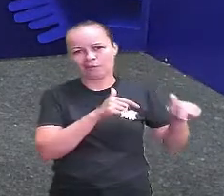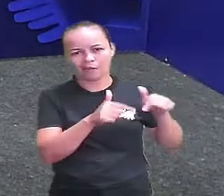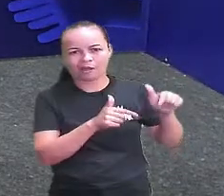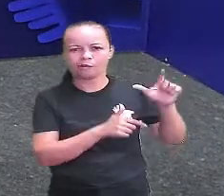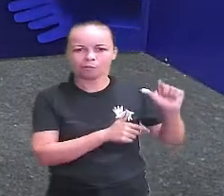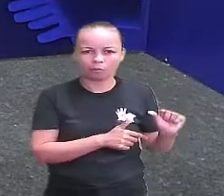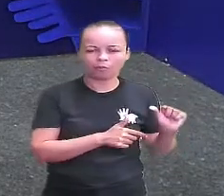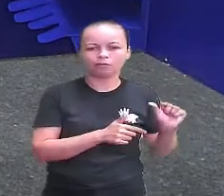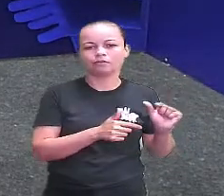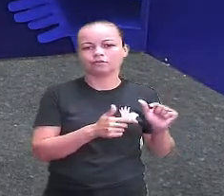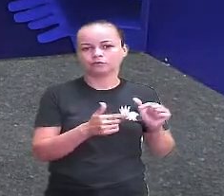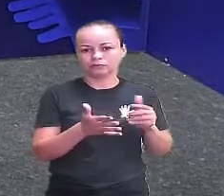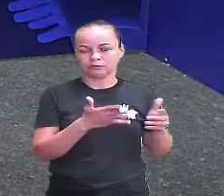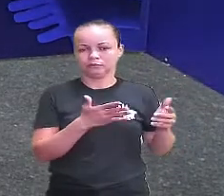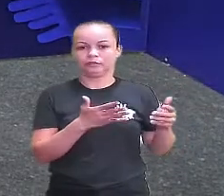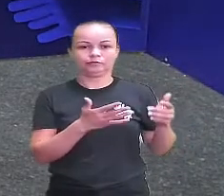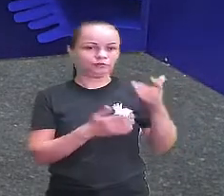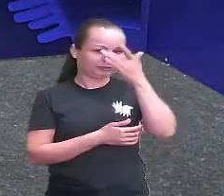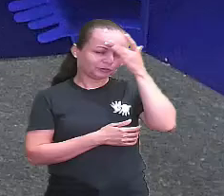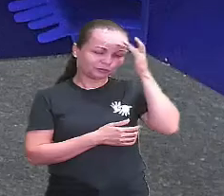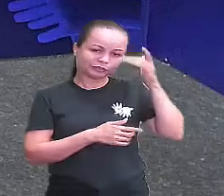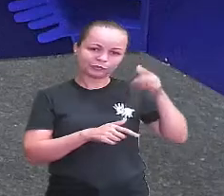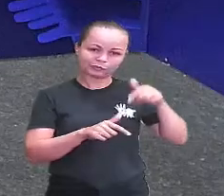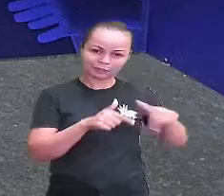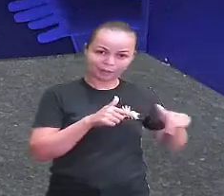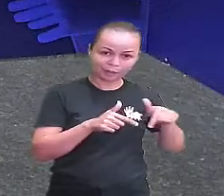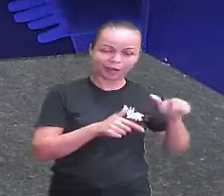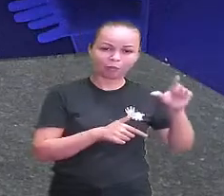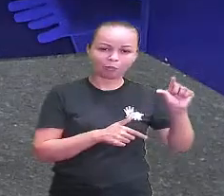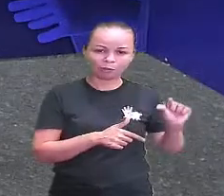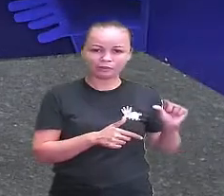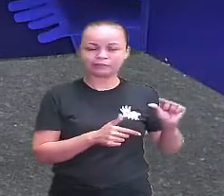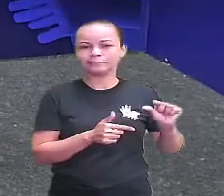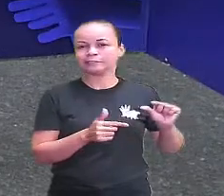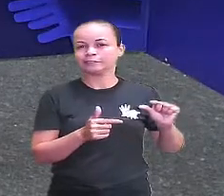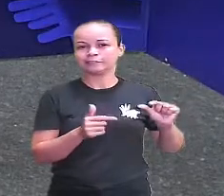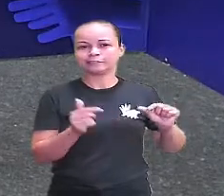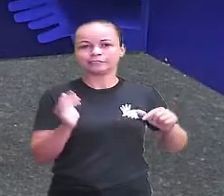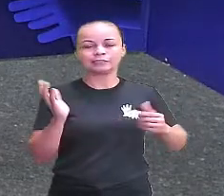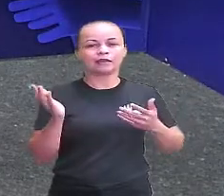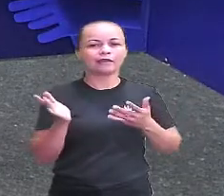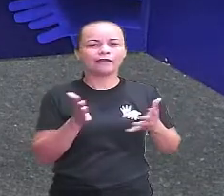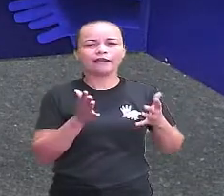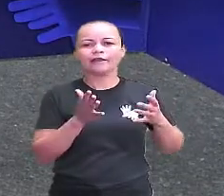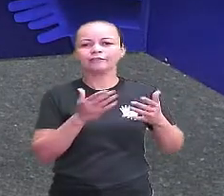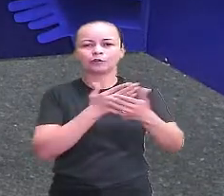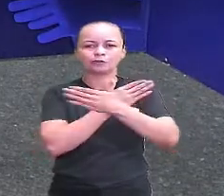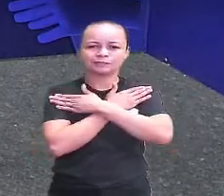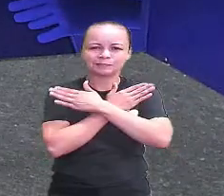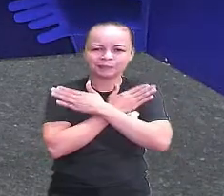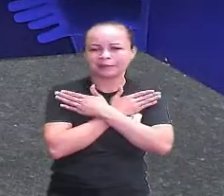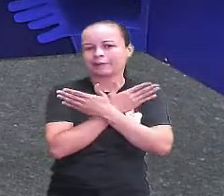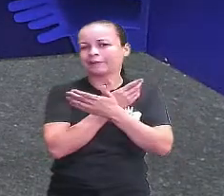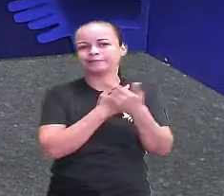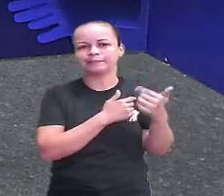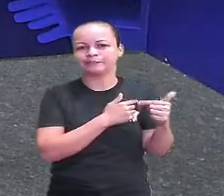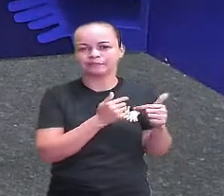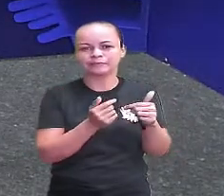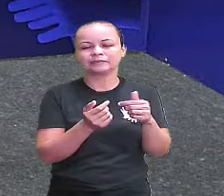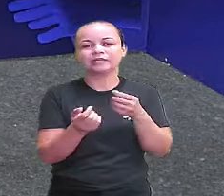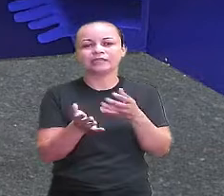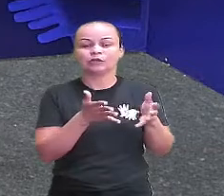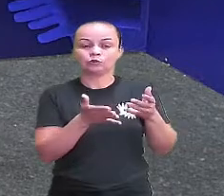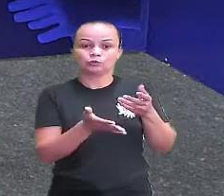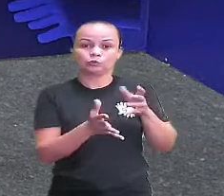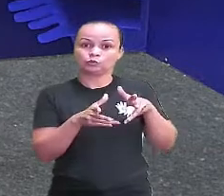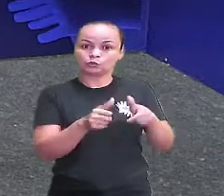sustentar. São aqueles que estão desempregados, são aqueles que estão ali nas famosas favelas. Então, tudo isso